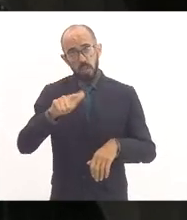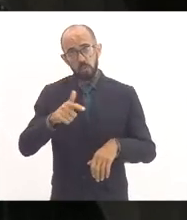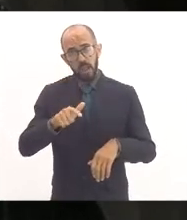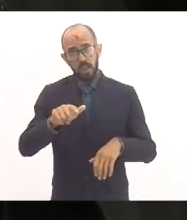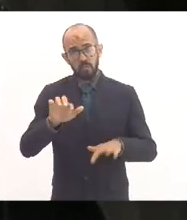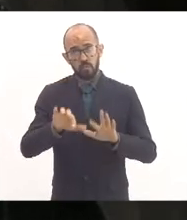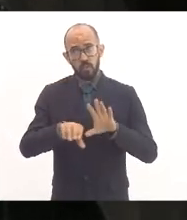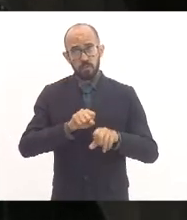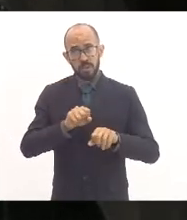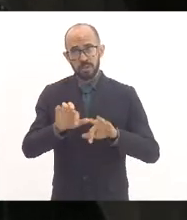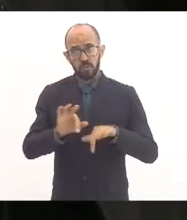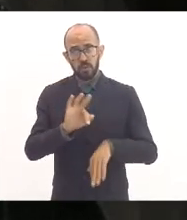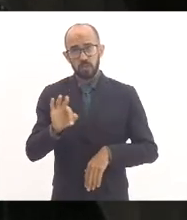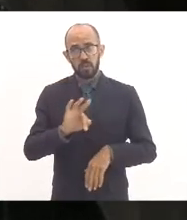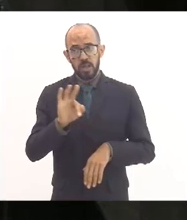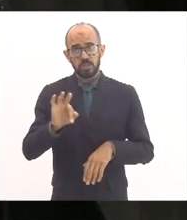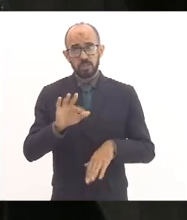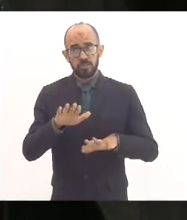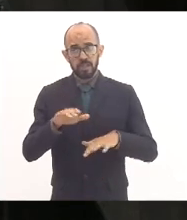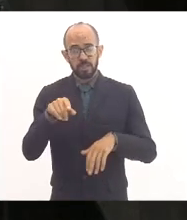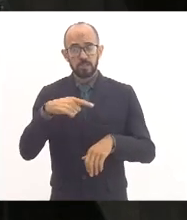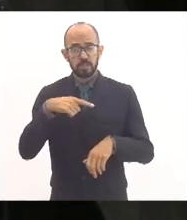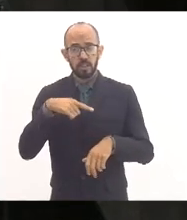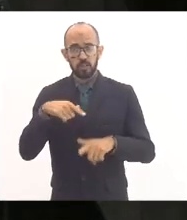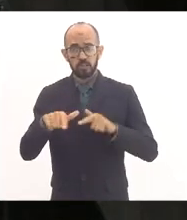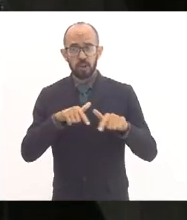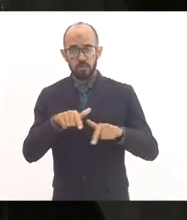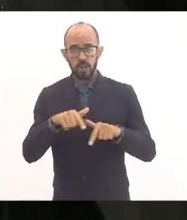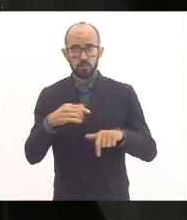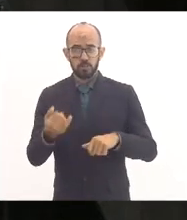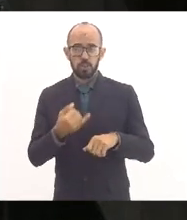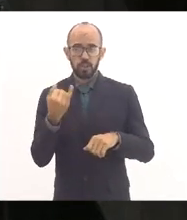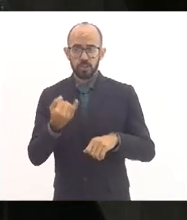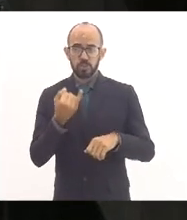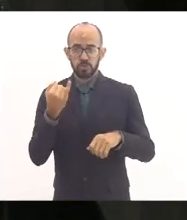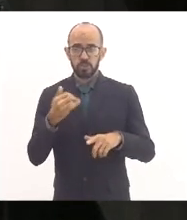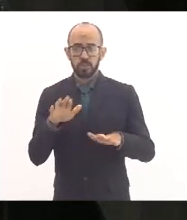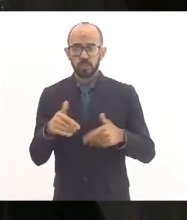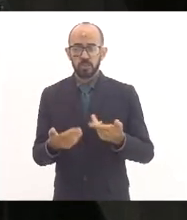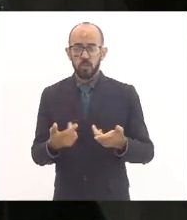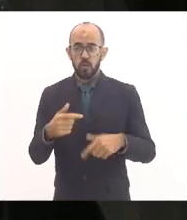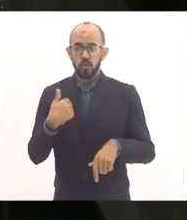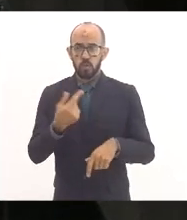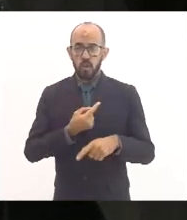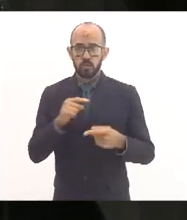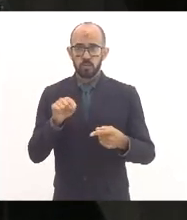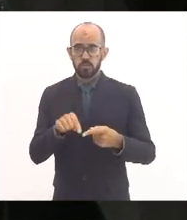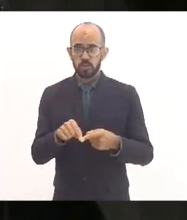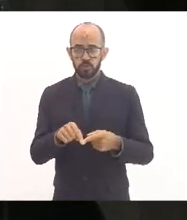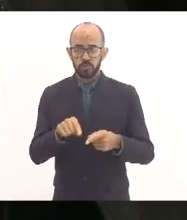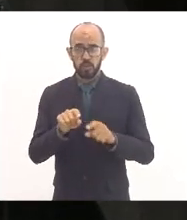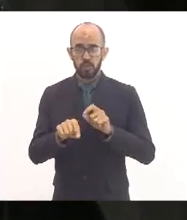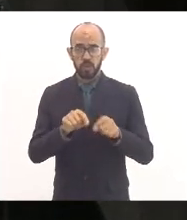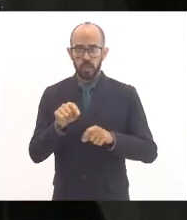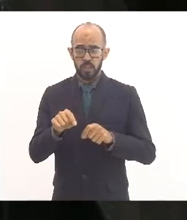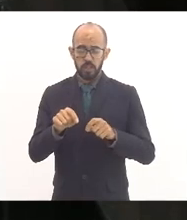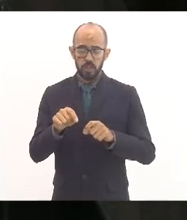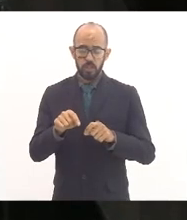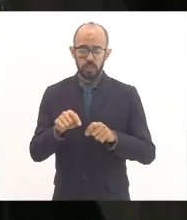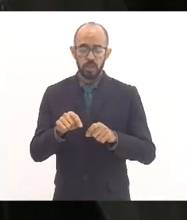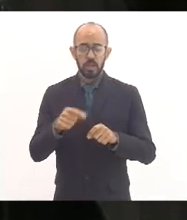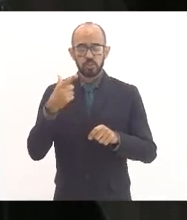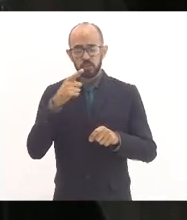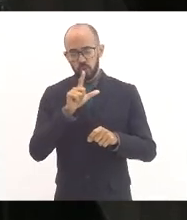mas os colegas eles têm um trabalho muito importante então o nosso. É que o meio termo